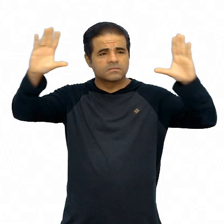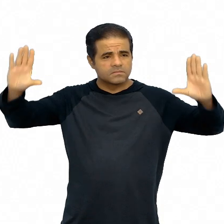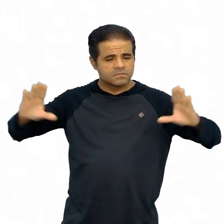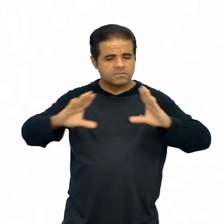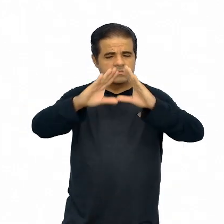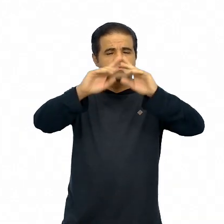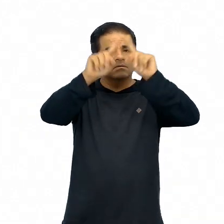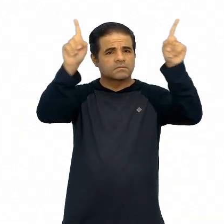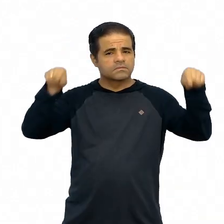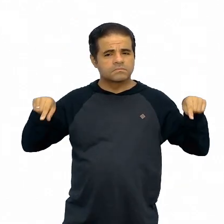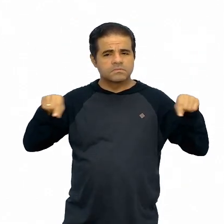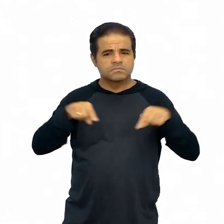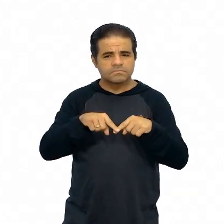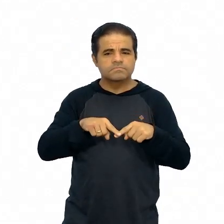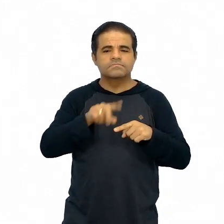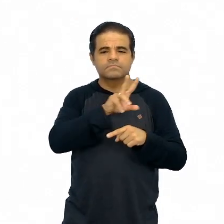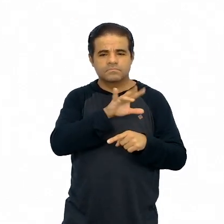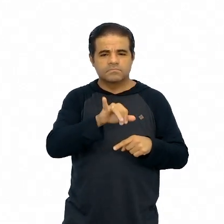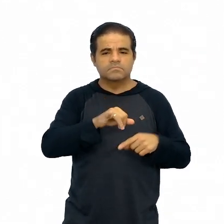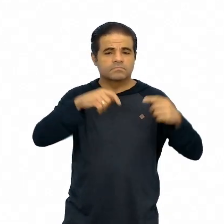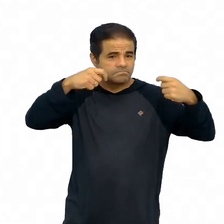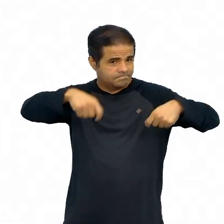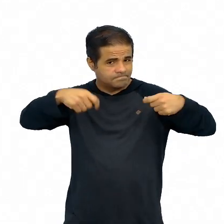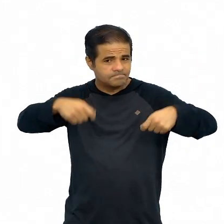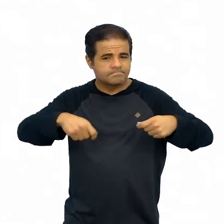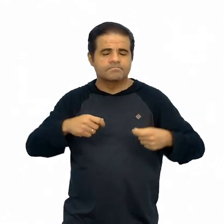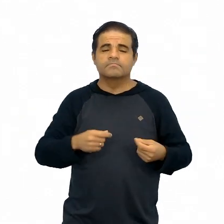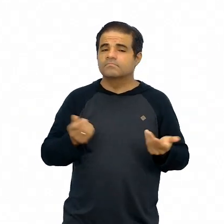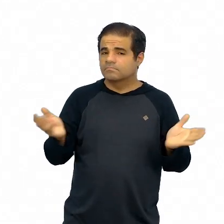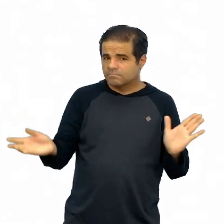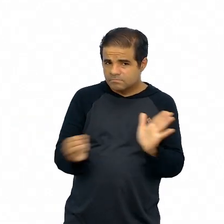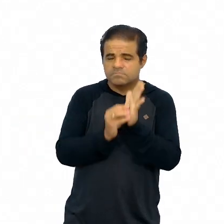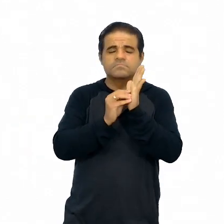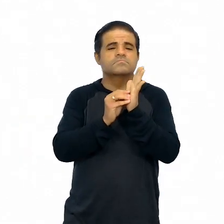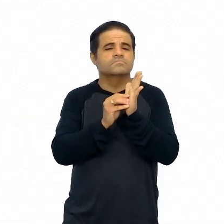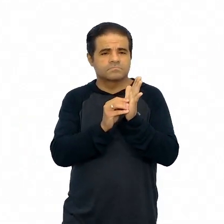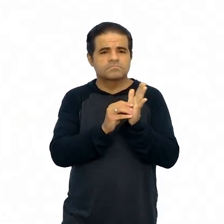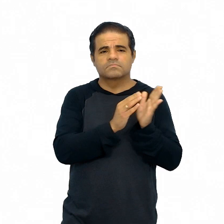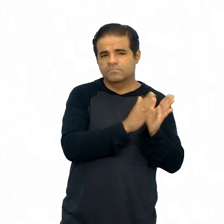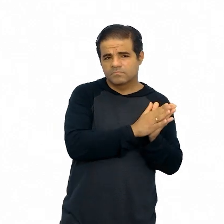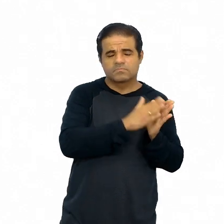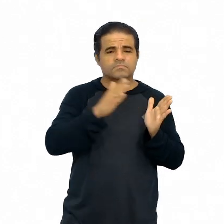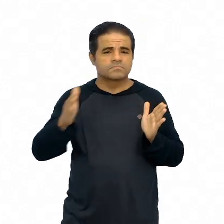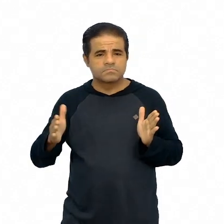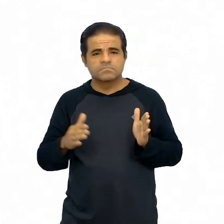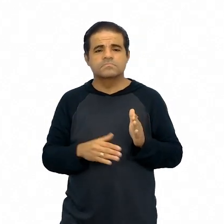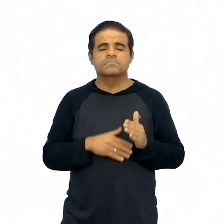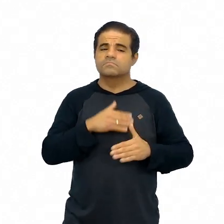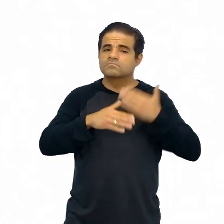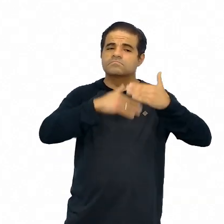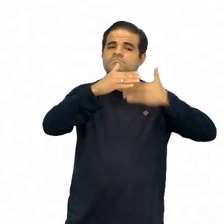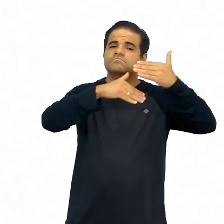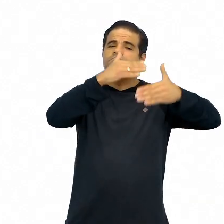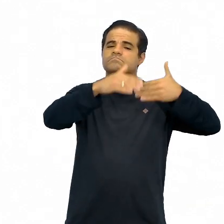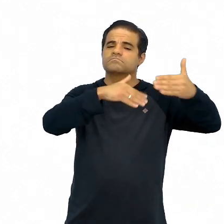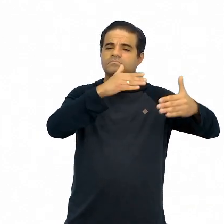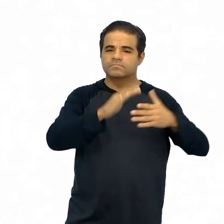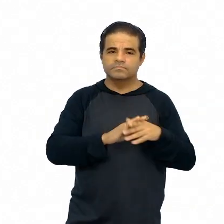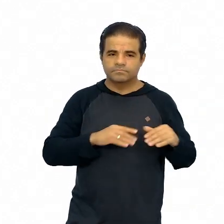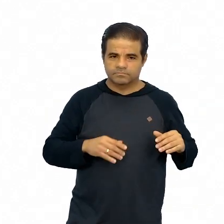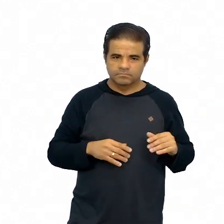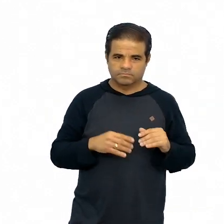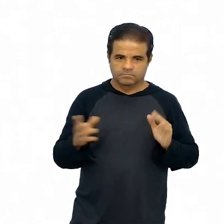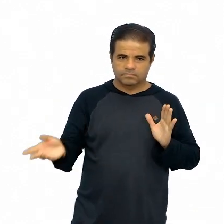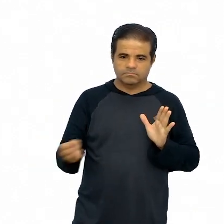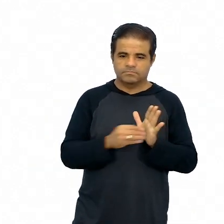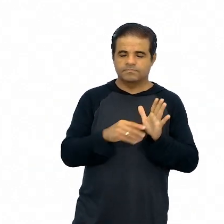que a classificação é em relação aos ângulos, do triângulo equilátero em relação aos lados. O desenvolvendo, né, que é a